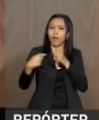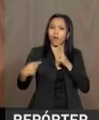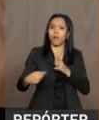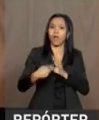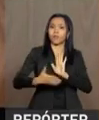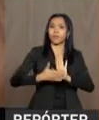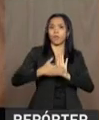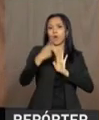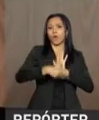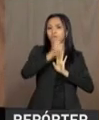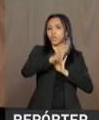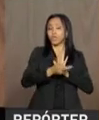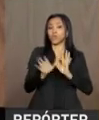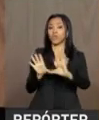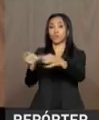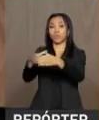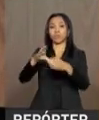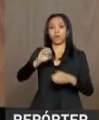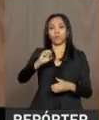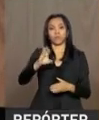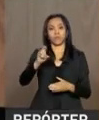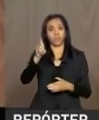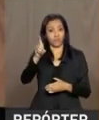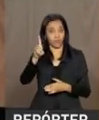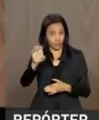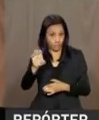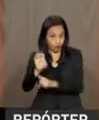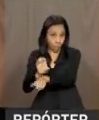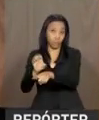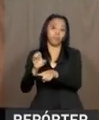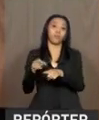sendo feito e o que já tem sido aprovado pelo